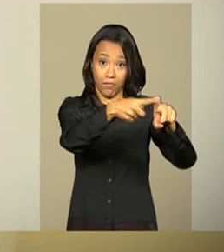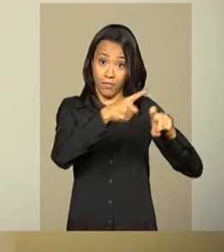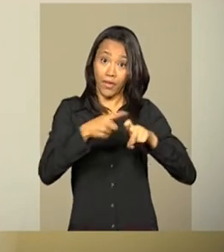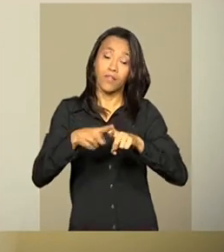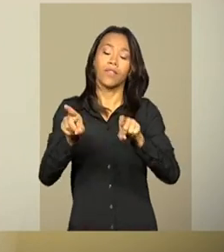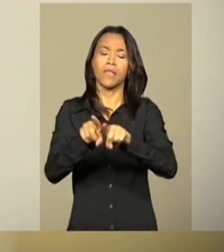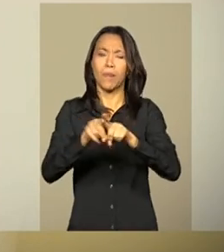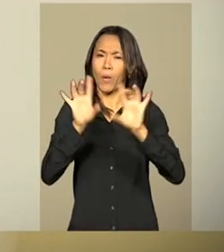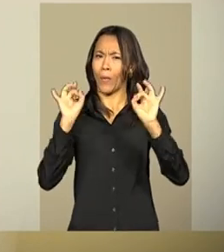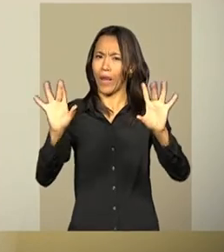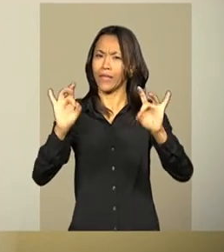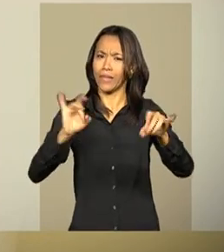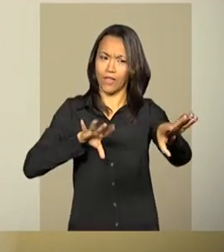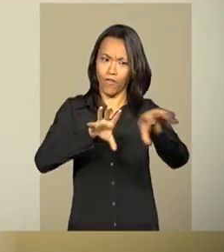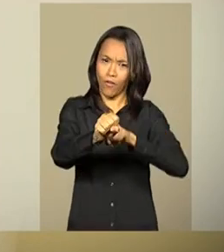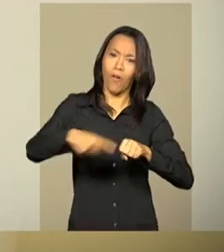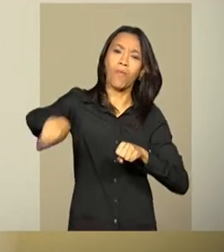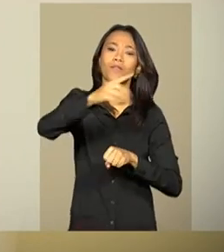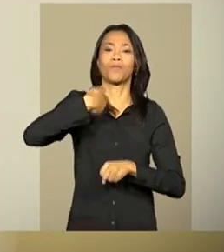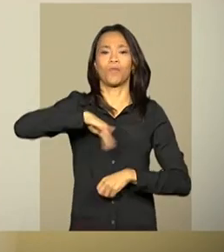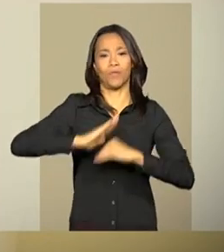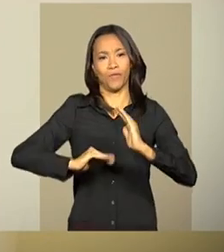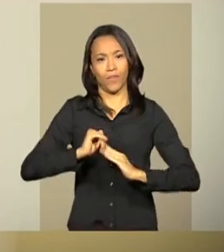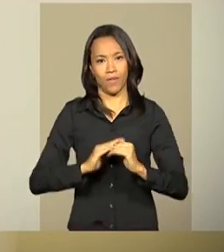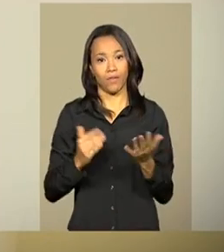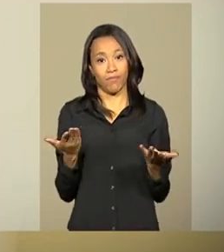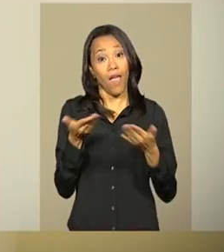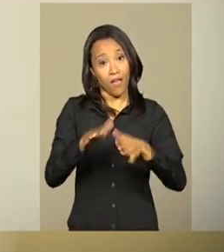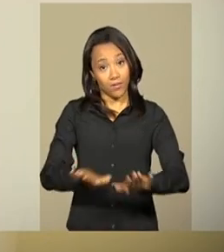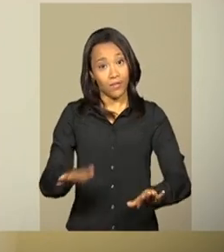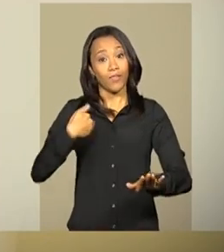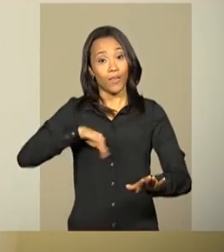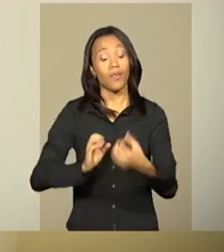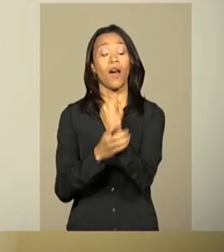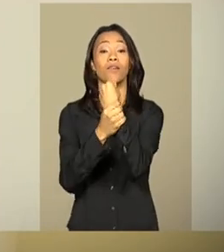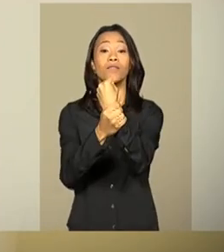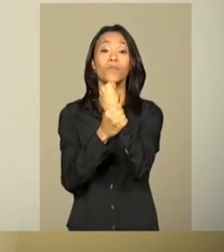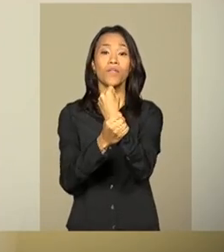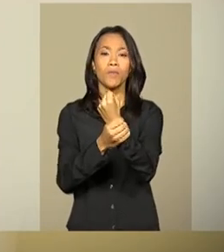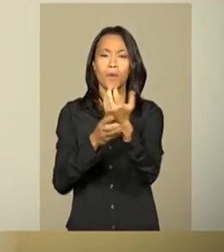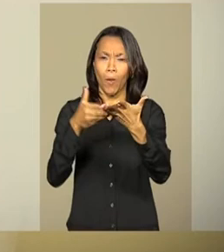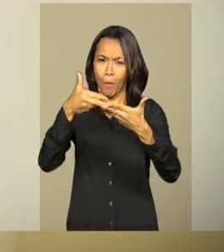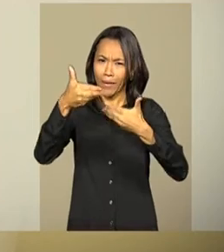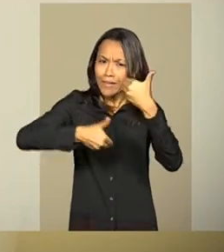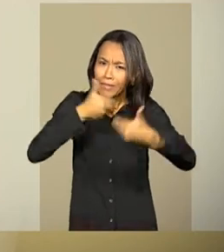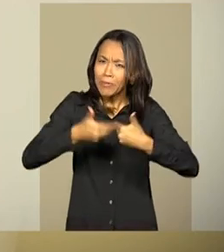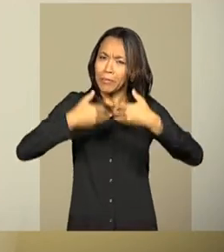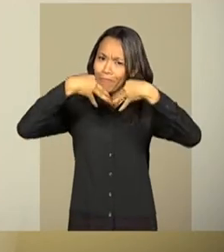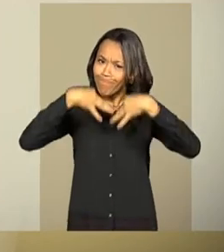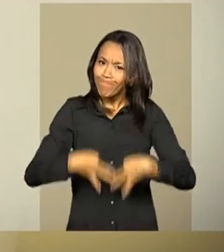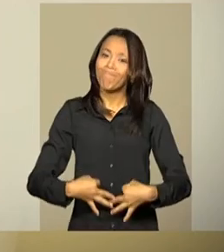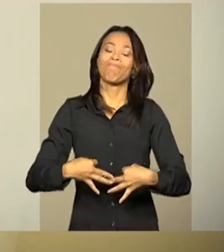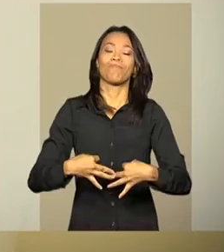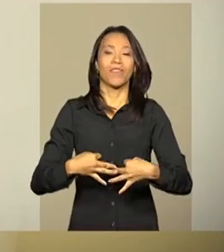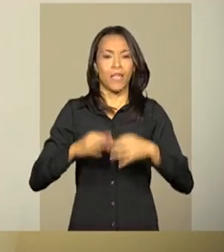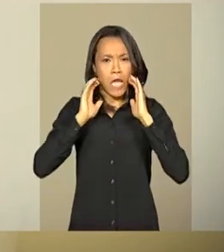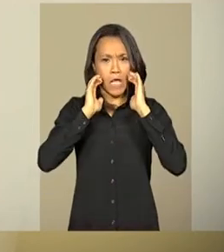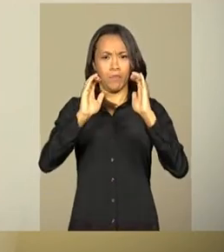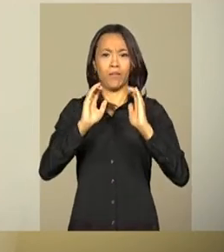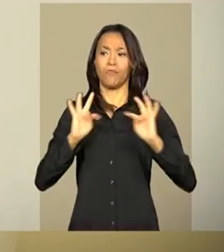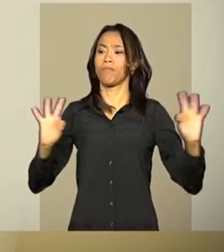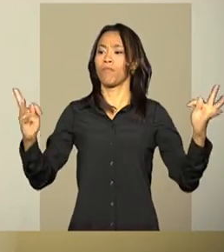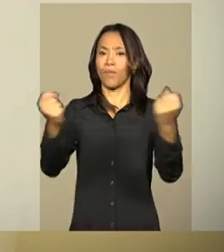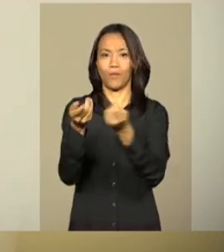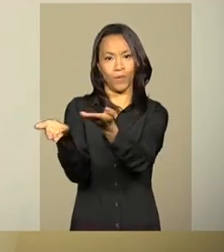a formação dos nossos profissionais assim nós garantimos um atendimento Digno e respeitoso para nossa